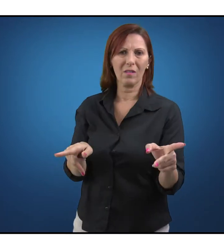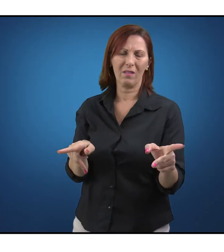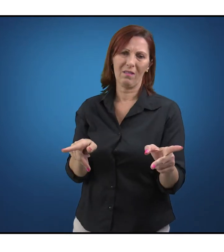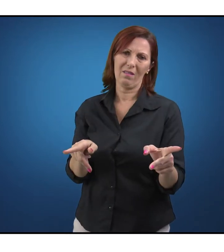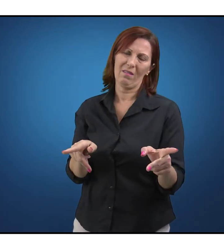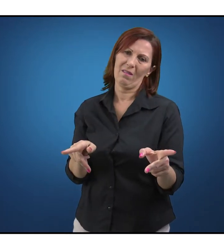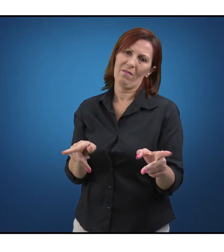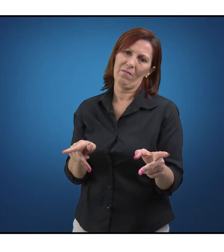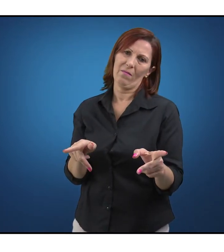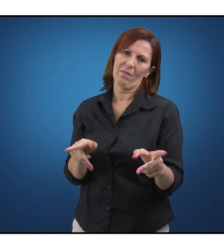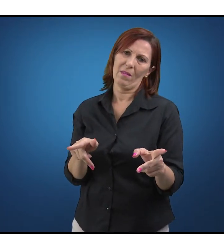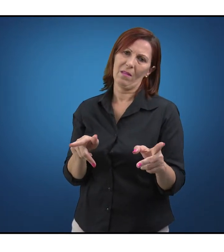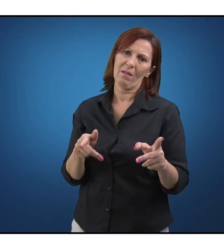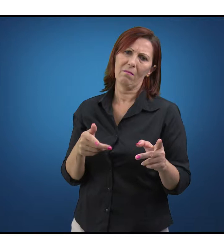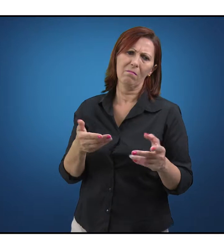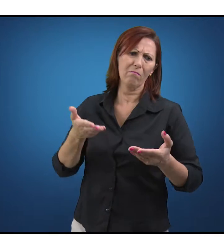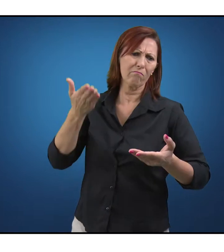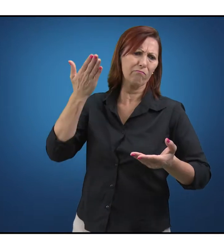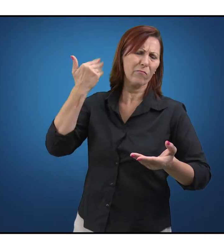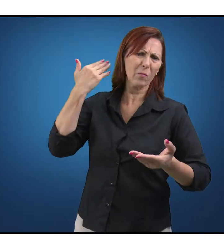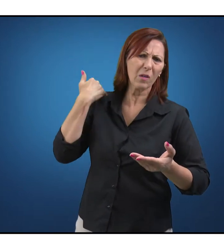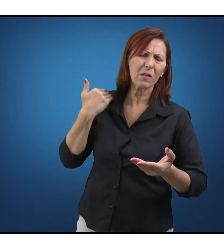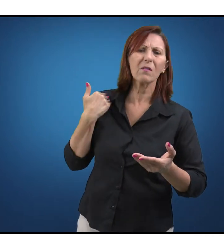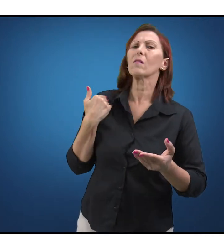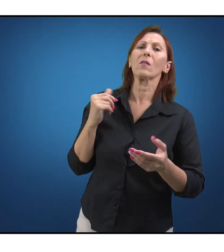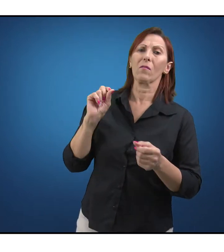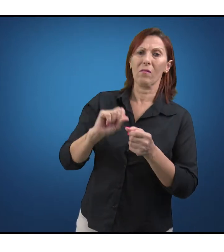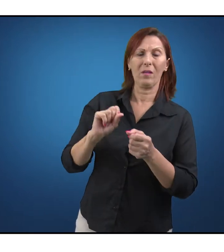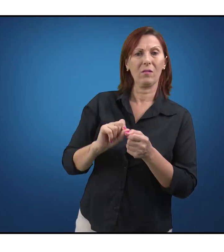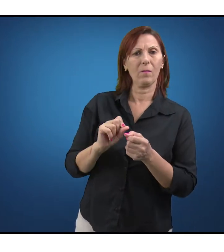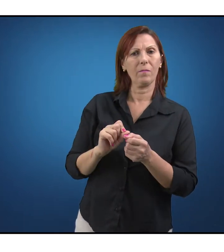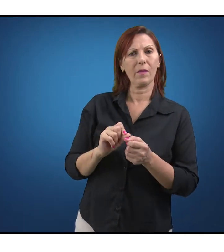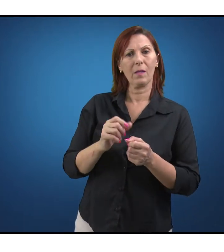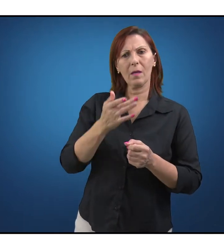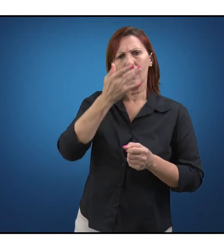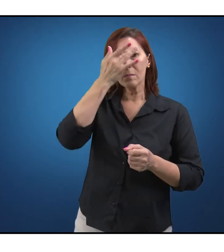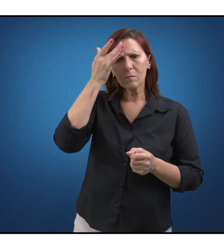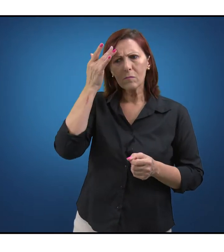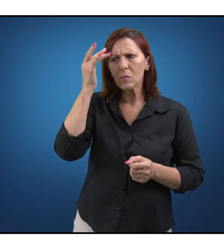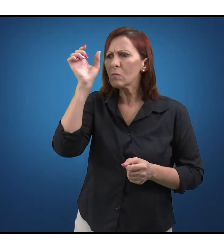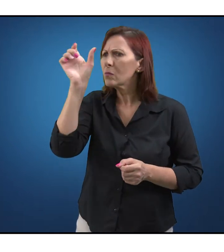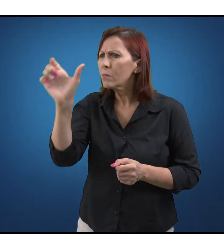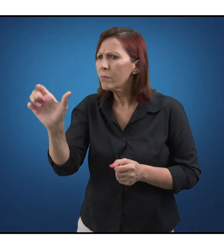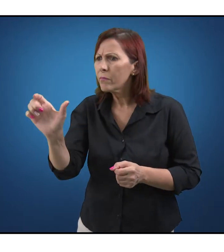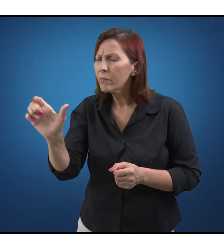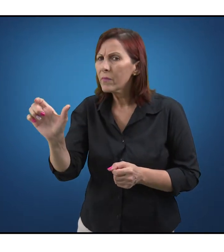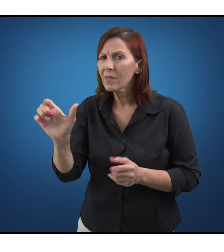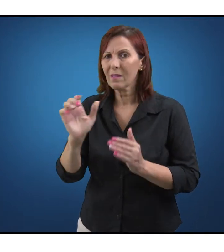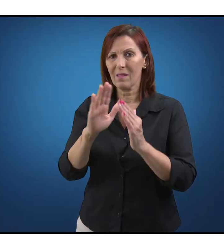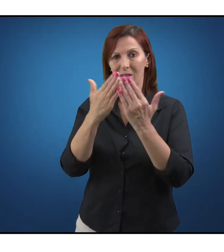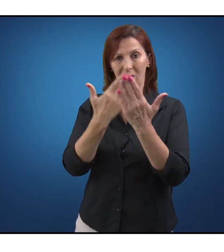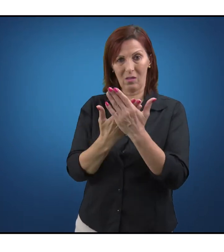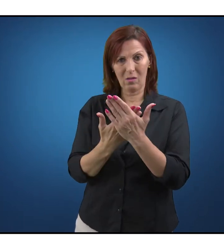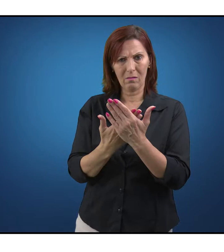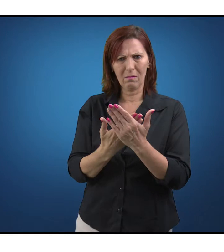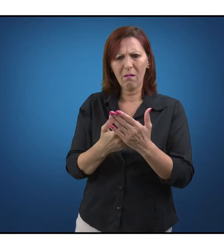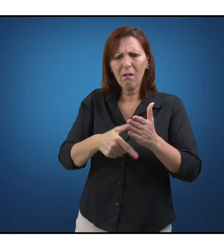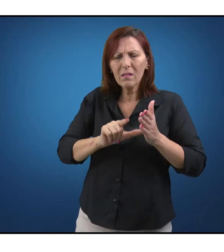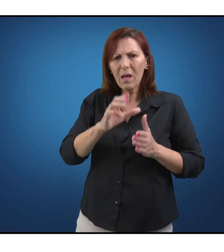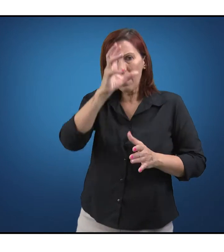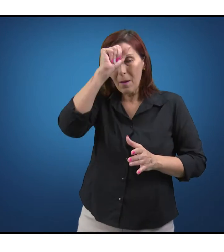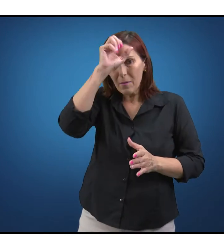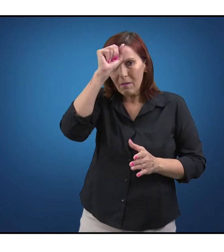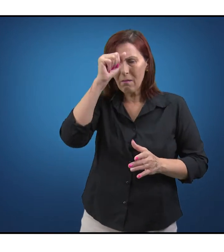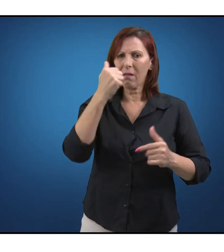objetivos que a posteriori foram implantados, né? O sujeito que está na escola, antes dele aprender a trabalhar, ele